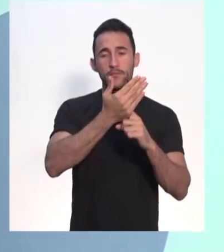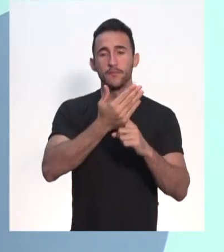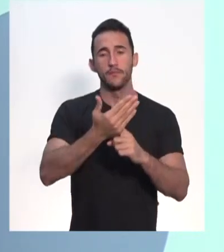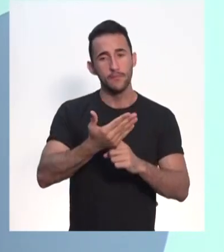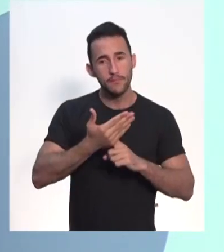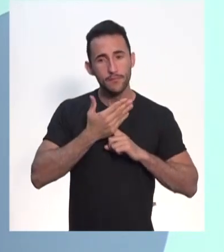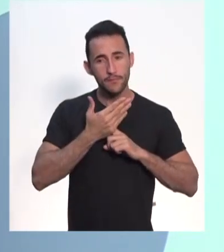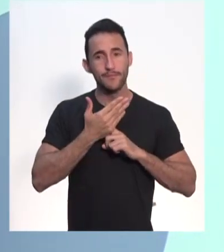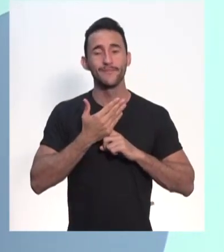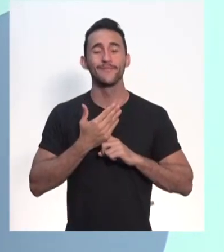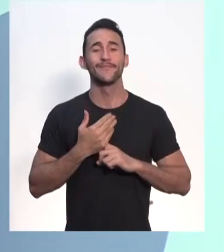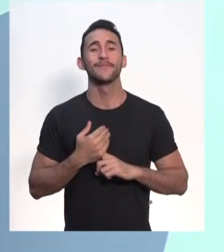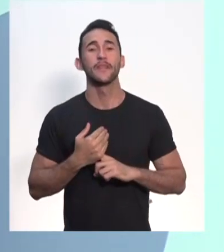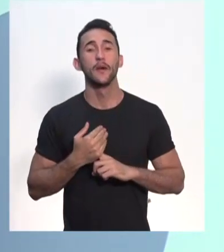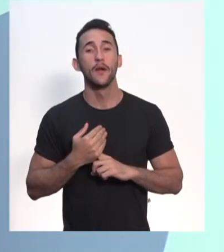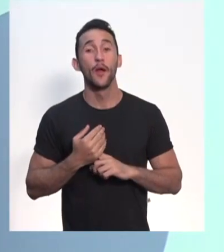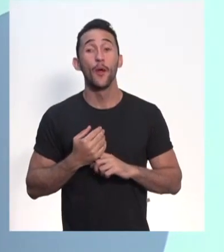onde a gente